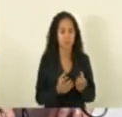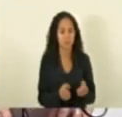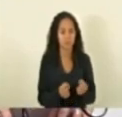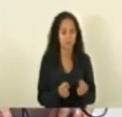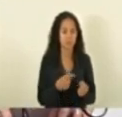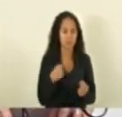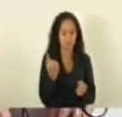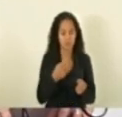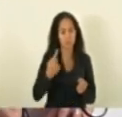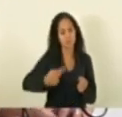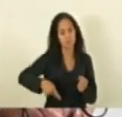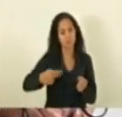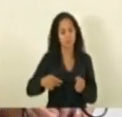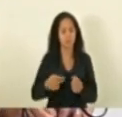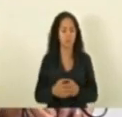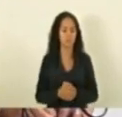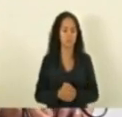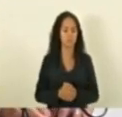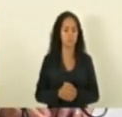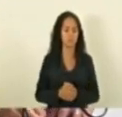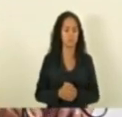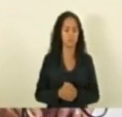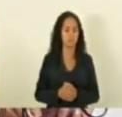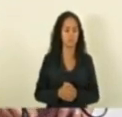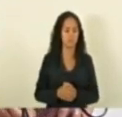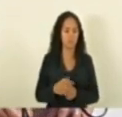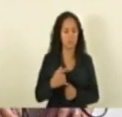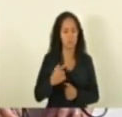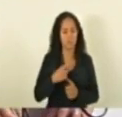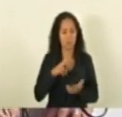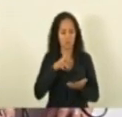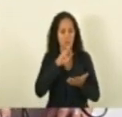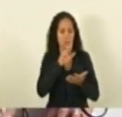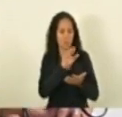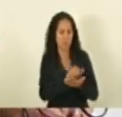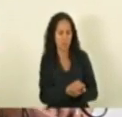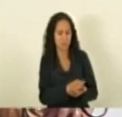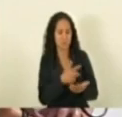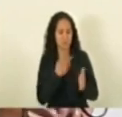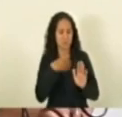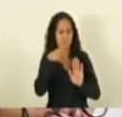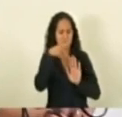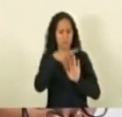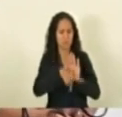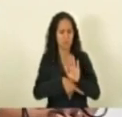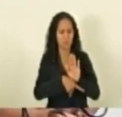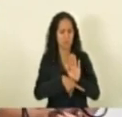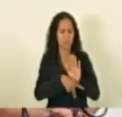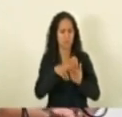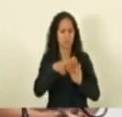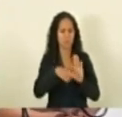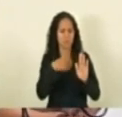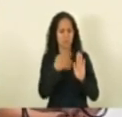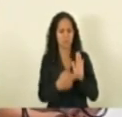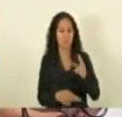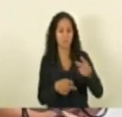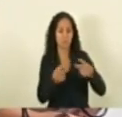da nossa Procuradoria, apesar de ter um registro aqui que o projeto foi vetado duas vezes já